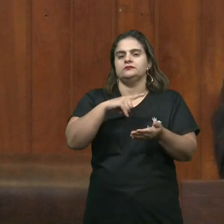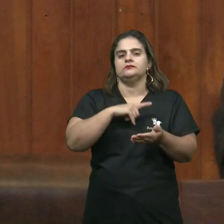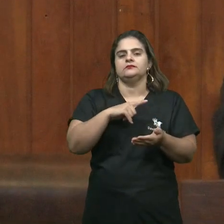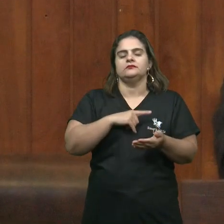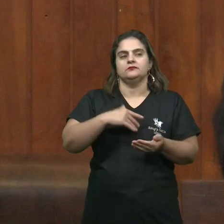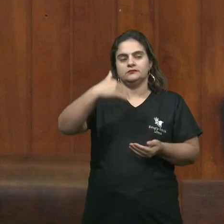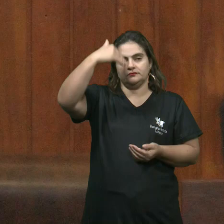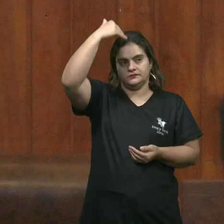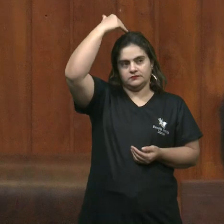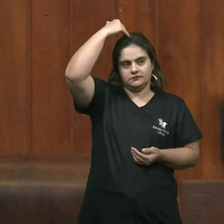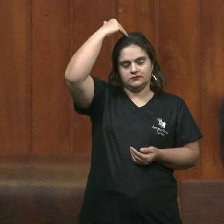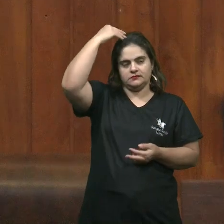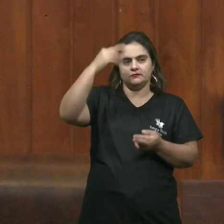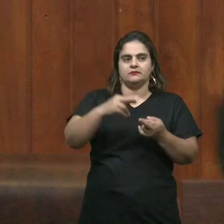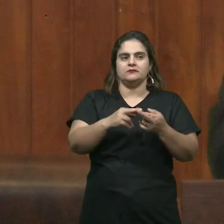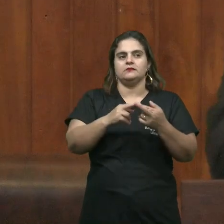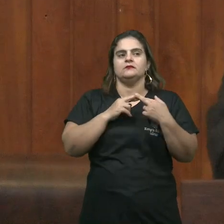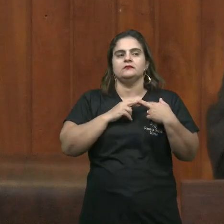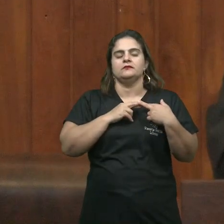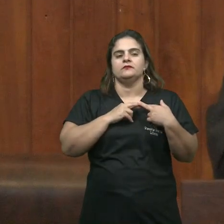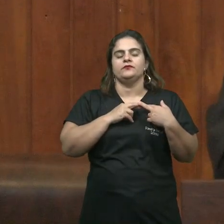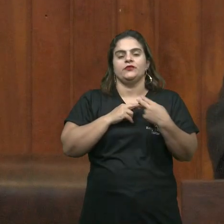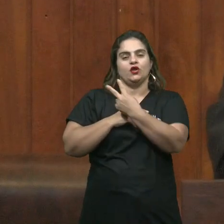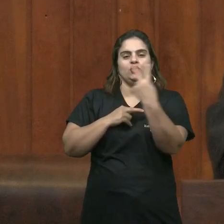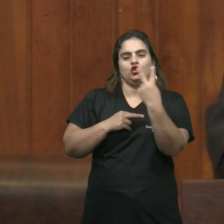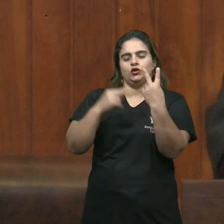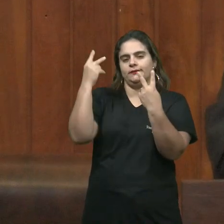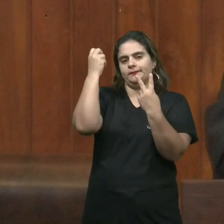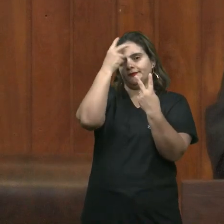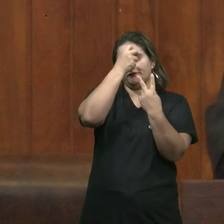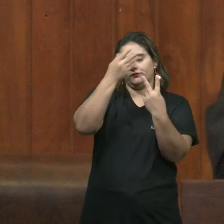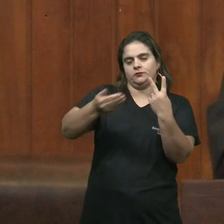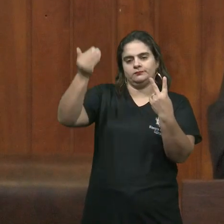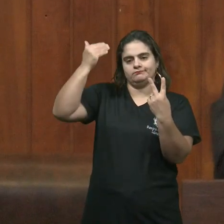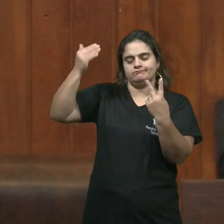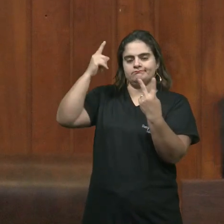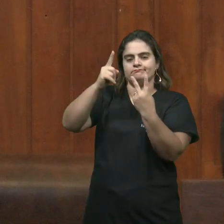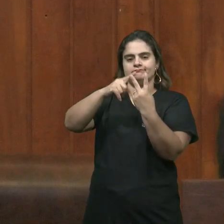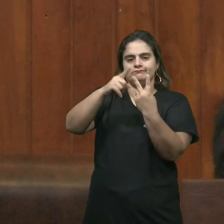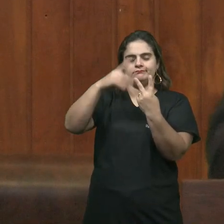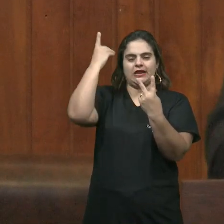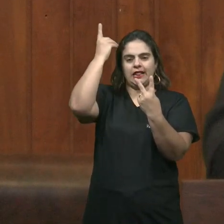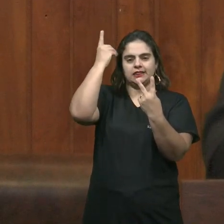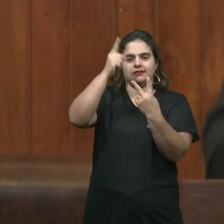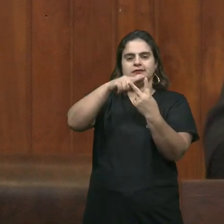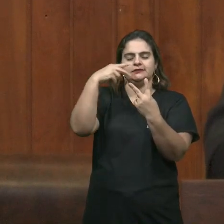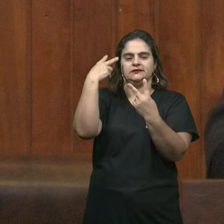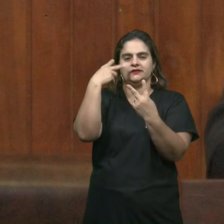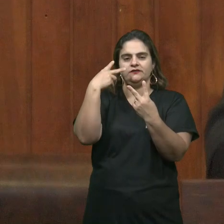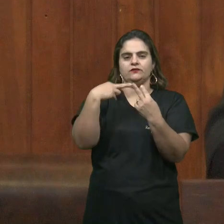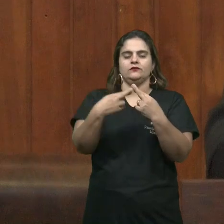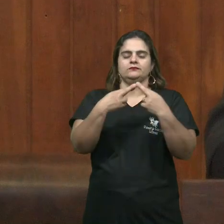por culpa principalmente dos dois últimos gestores. Para vocês terem uma ideia,